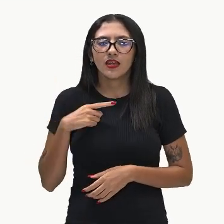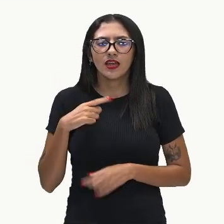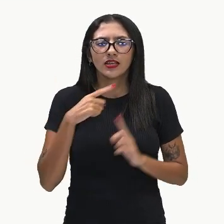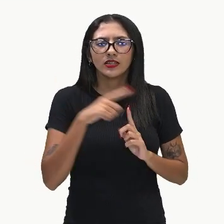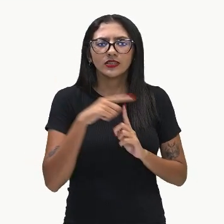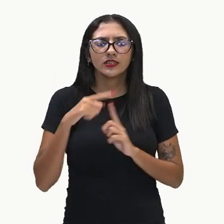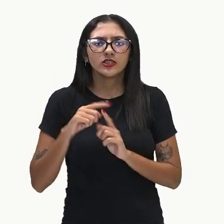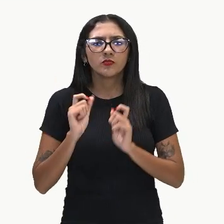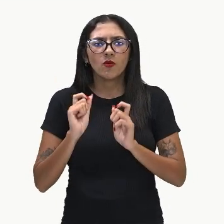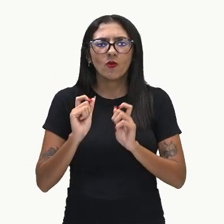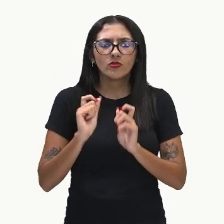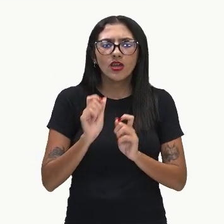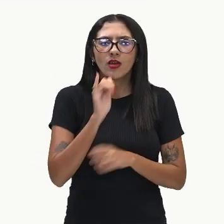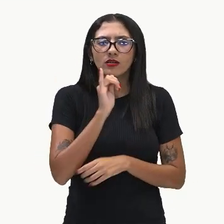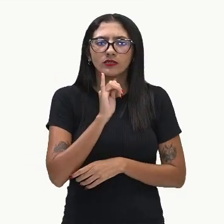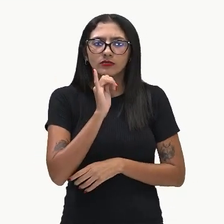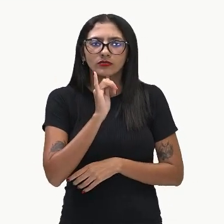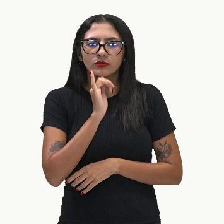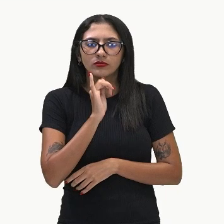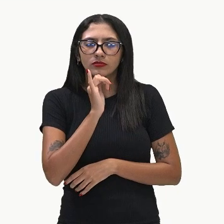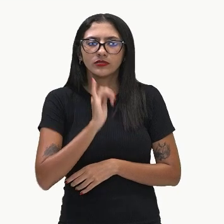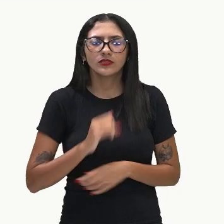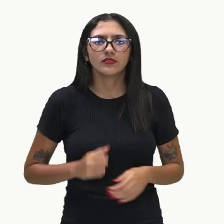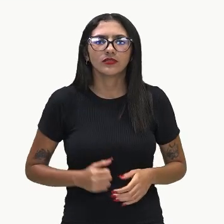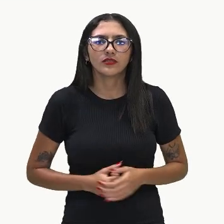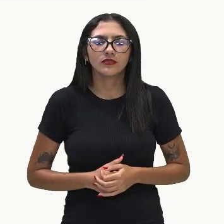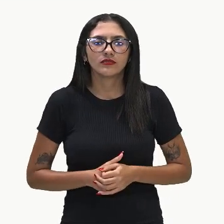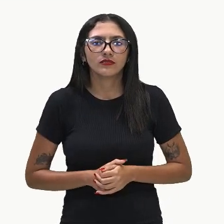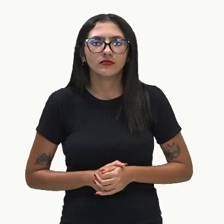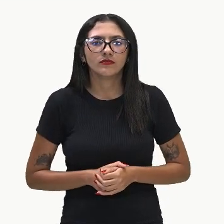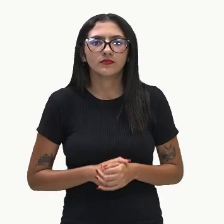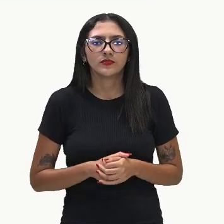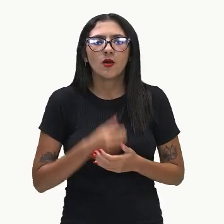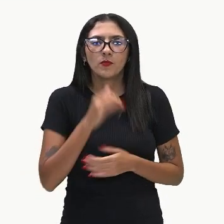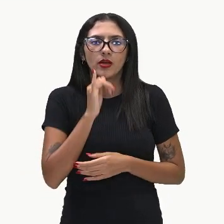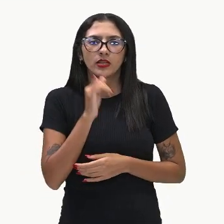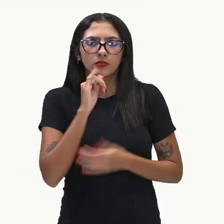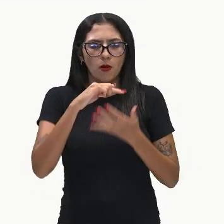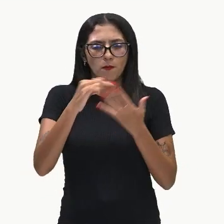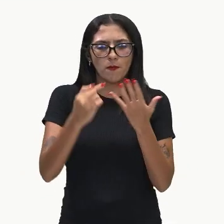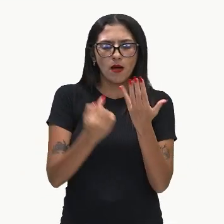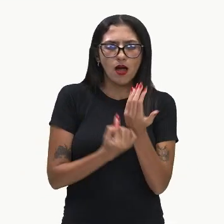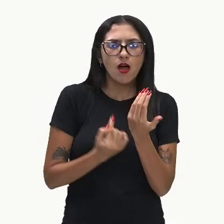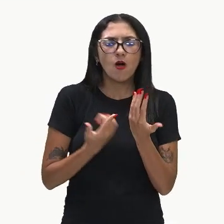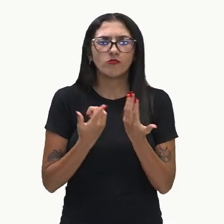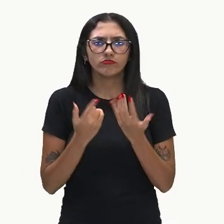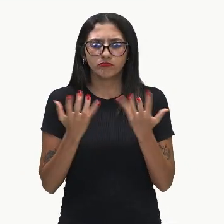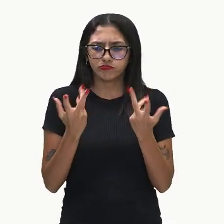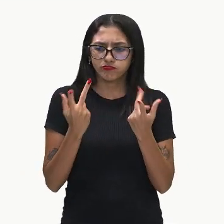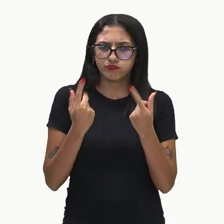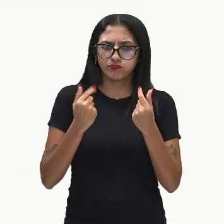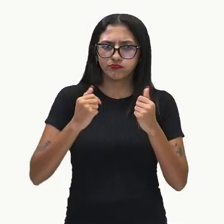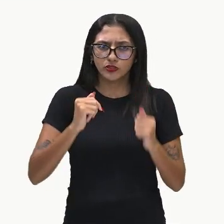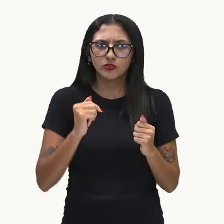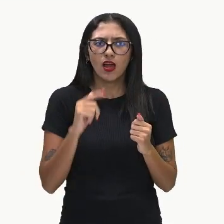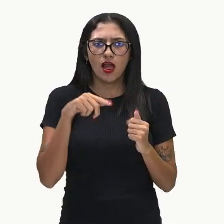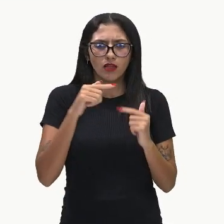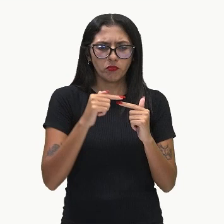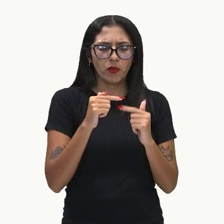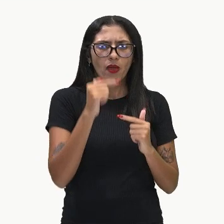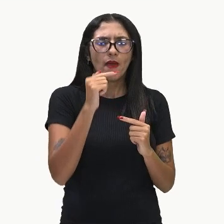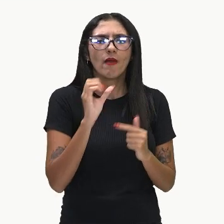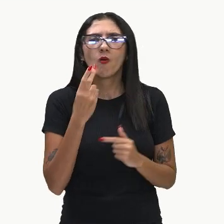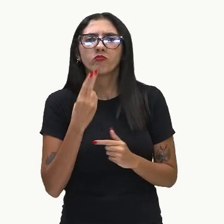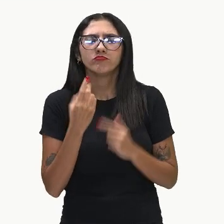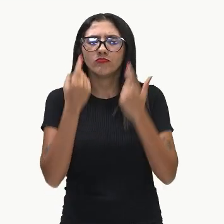crescimento anormal das extremidades. No caso aí, né, as mãos começam a crescer, o queixo,